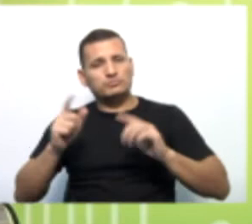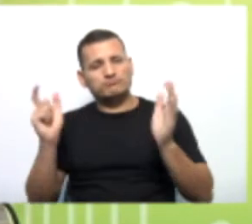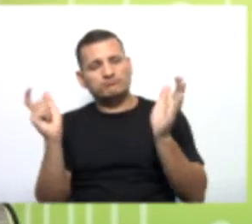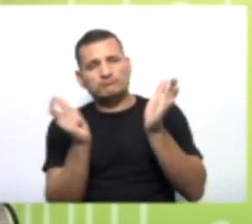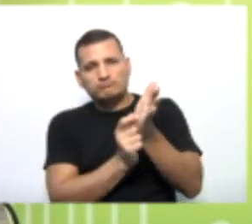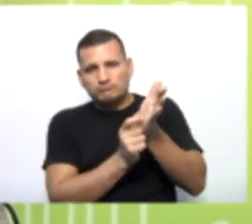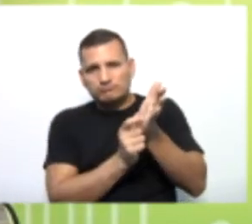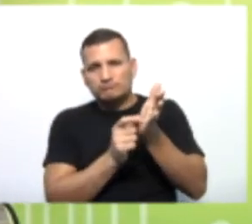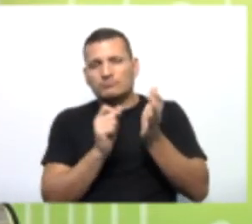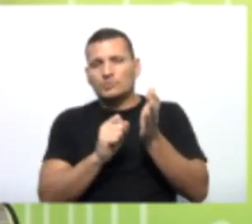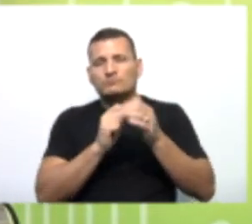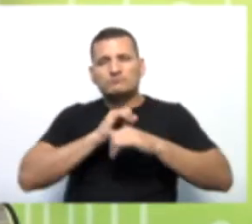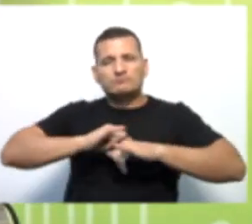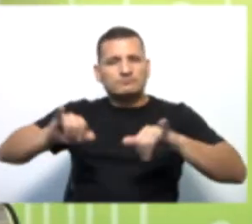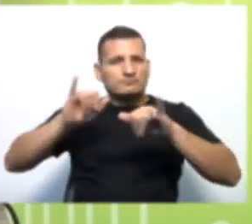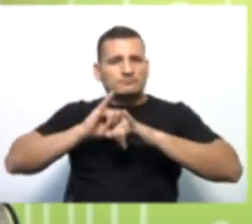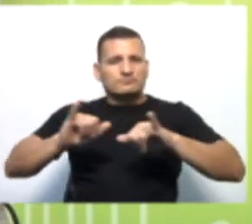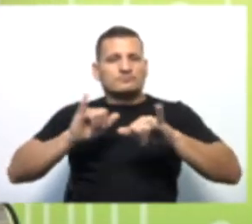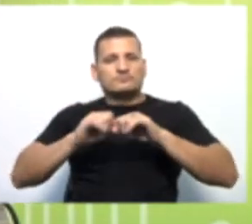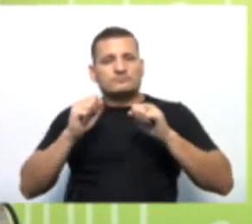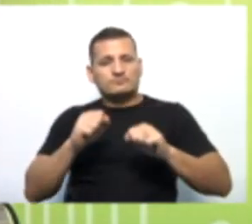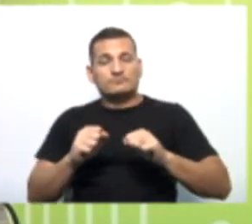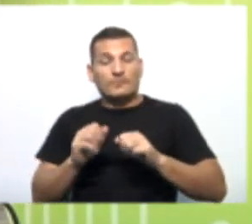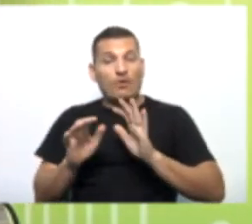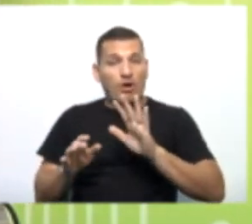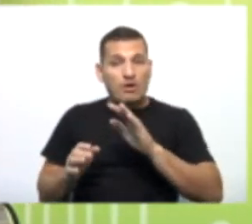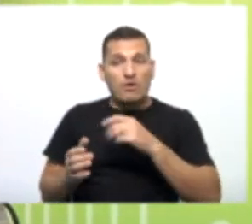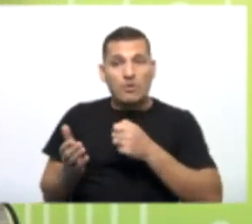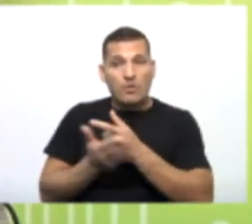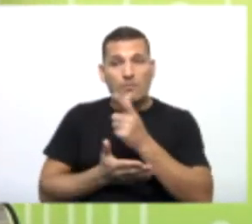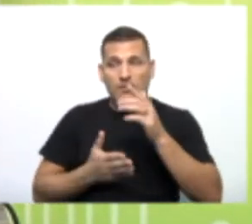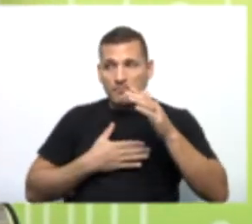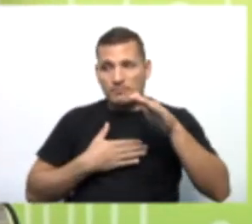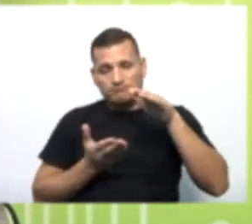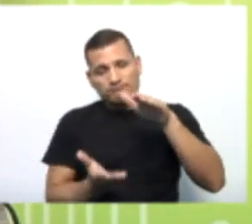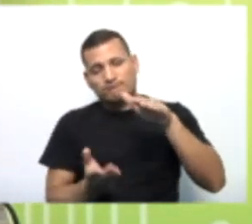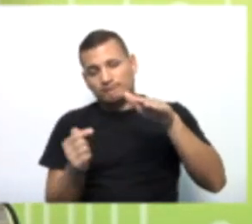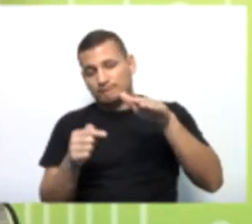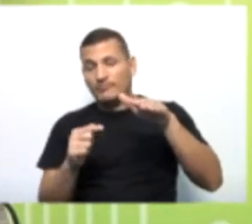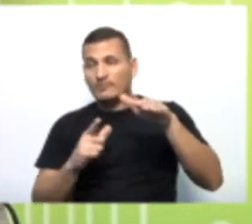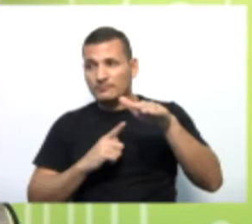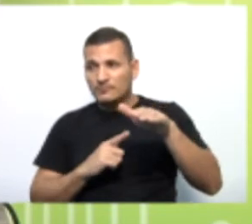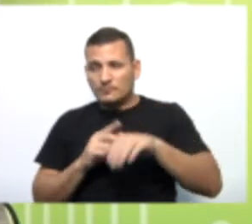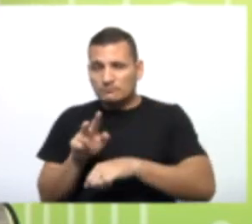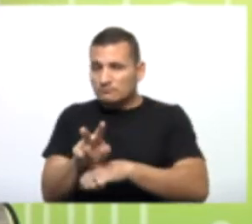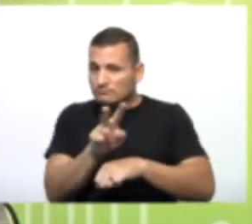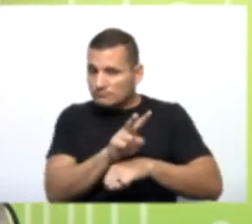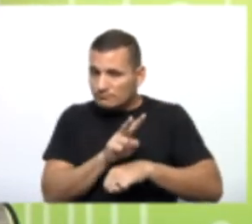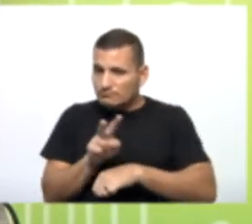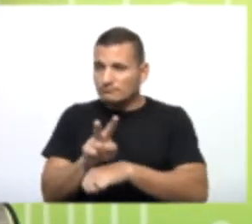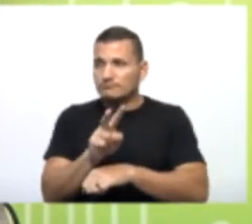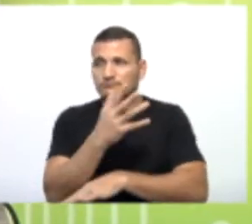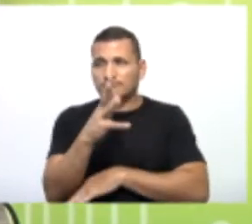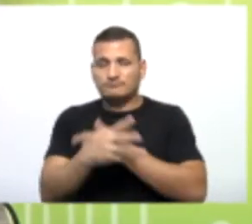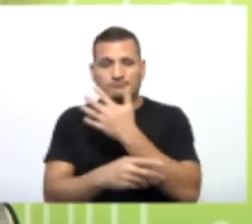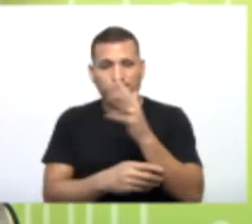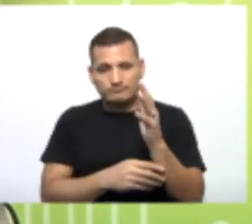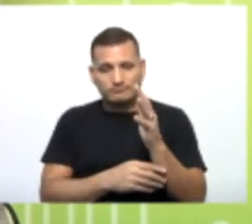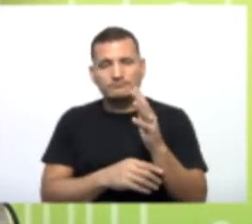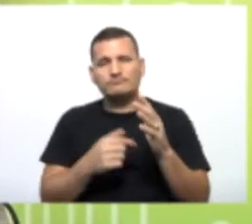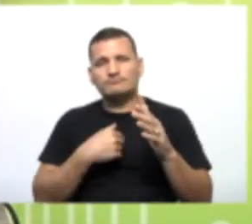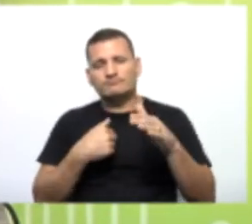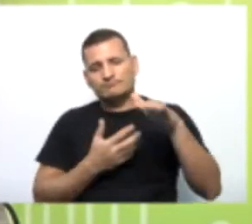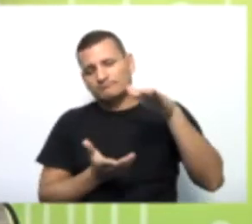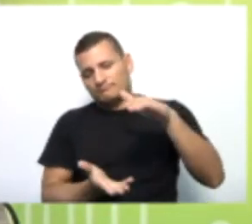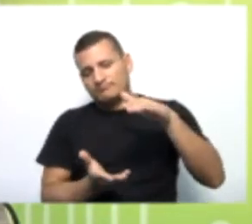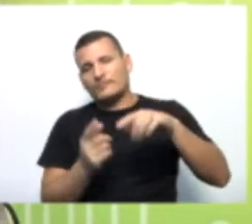Você pode fazer divulgações com relação a isso. Compre do meu produto, que o meu produto ele depreda o mínimo possível o meio ambiente. O meu produto